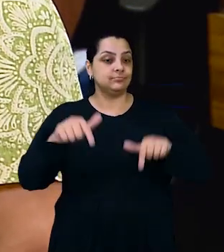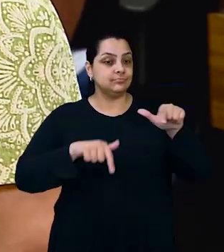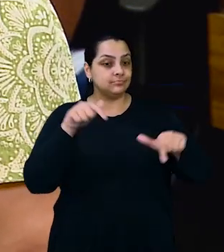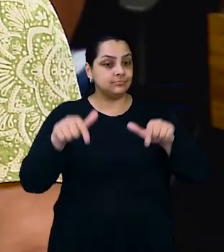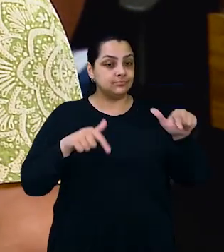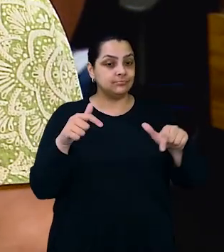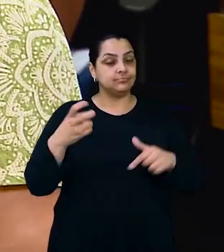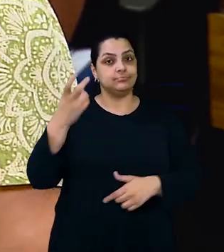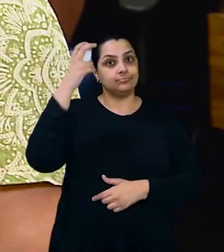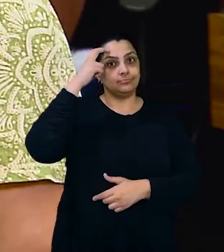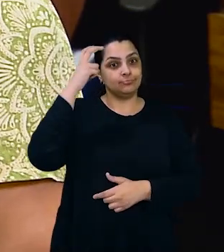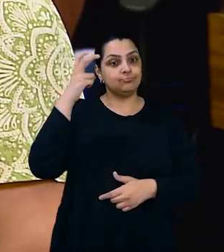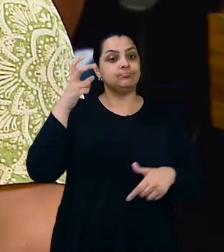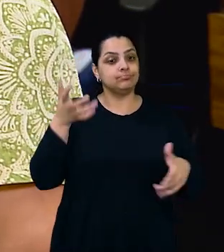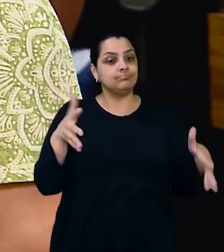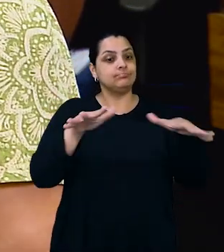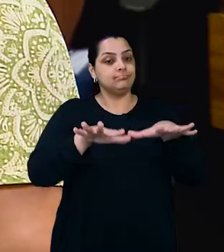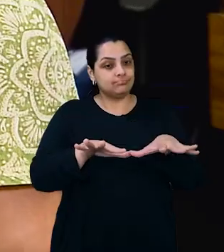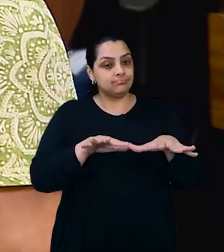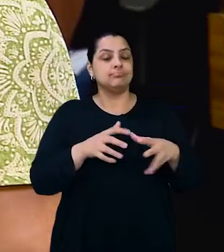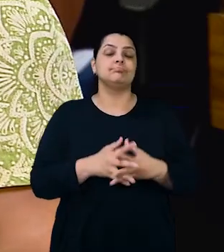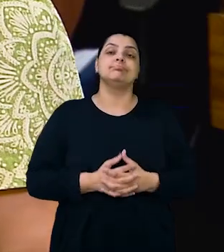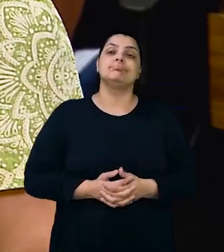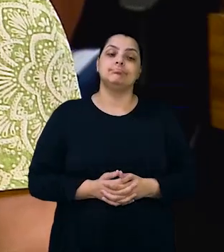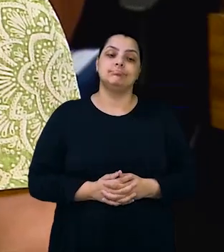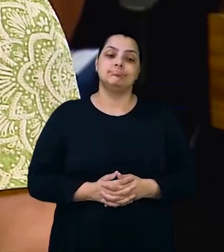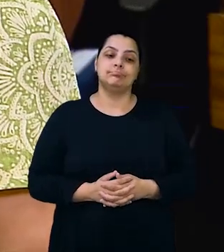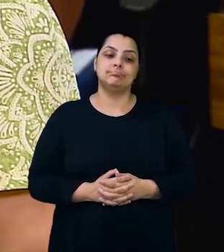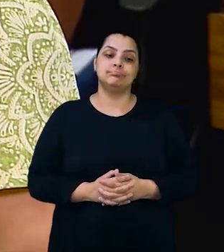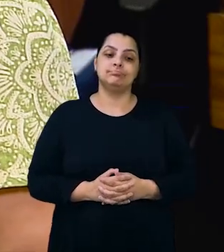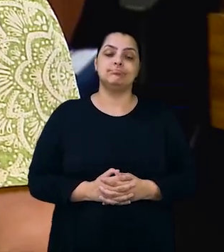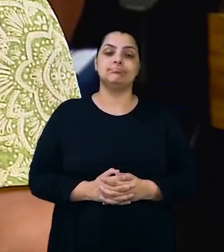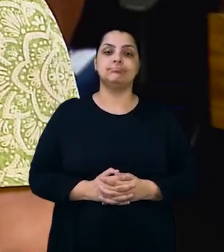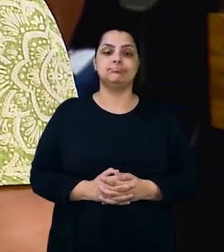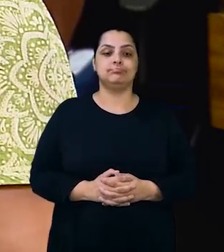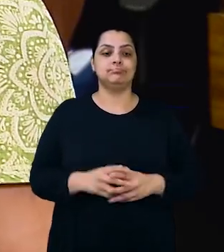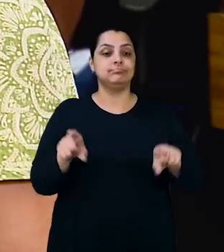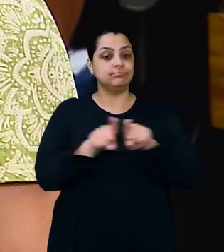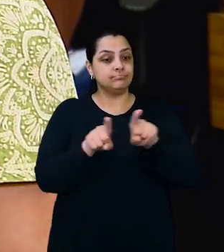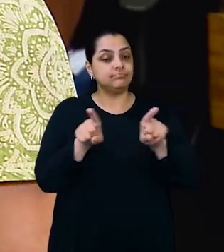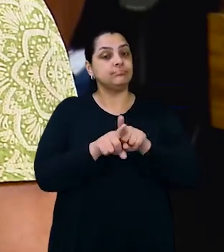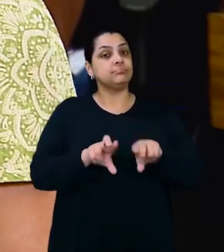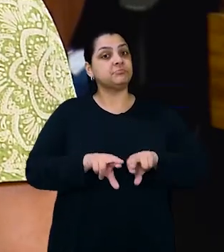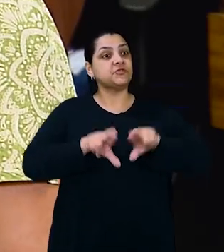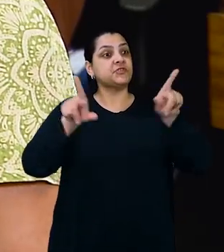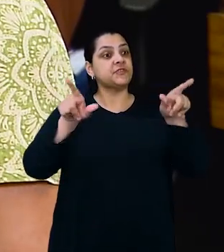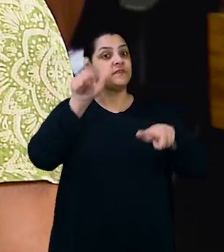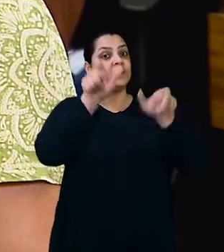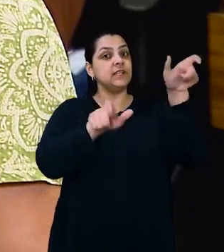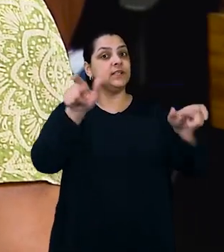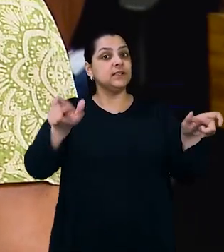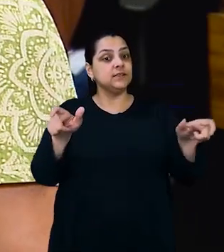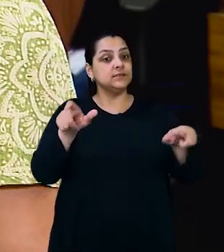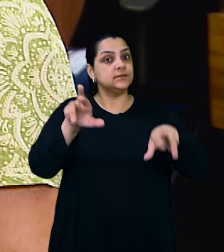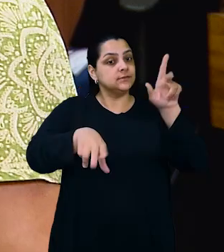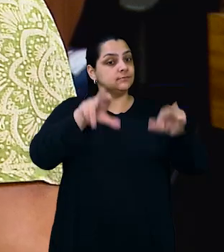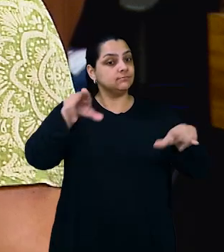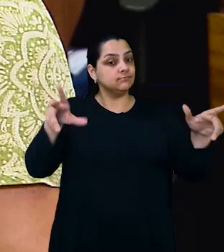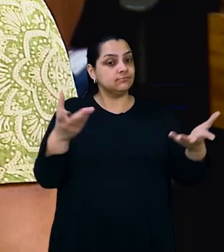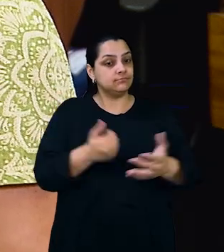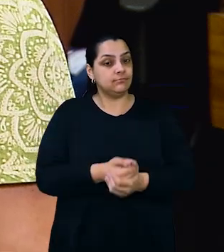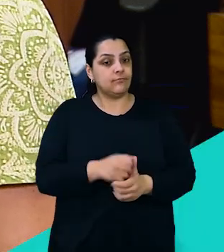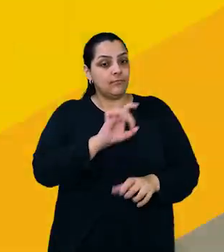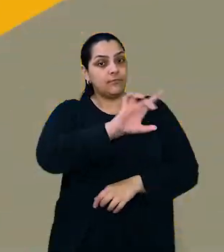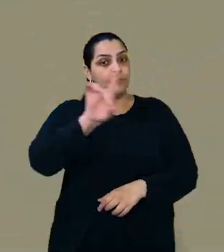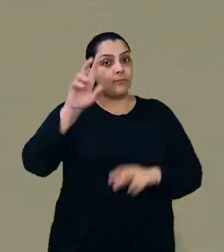trabalhar em uma cultura de inclusão e também lidar com as diferenças individuais, né, de